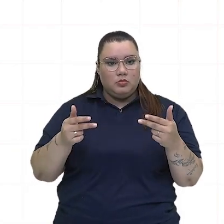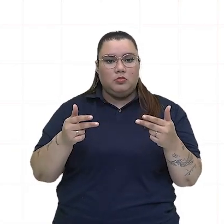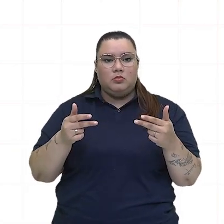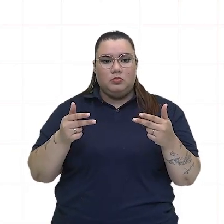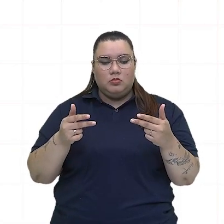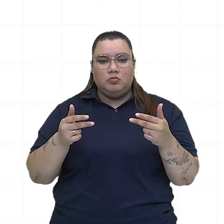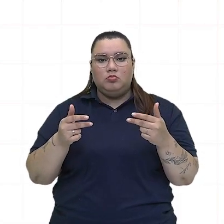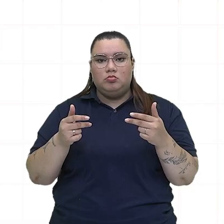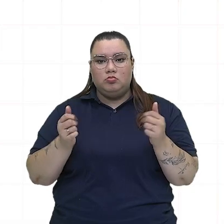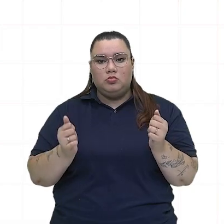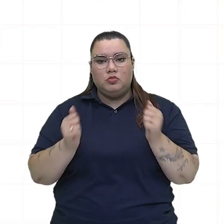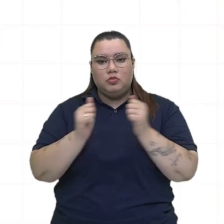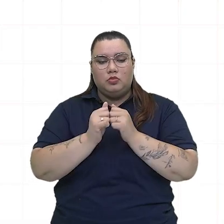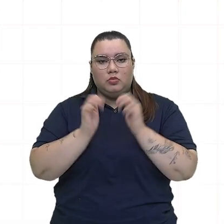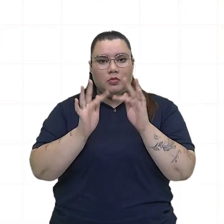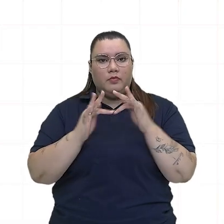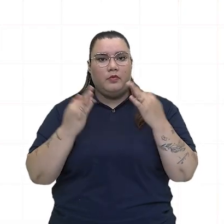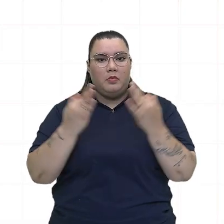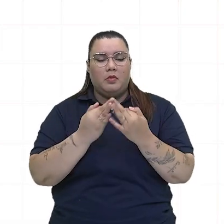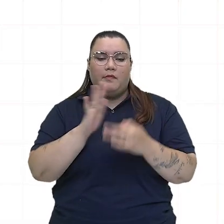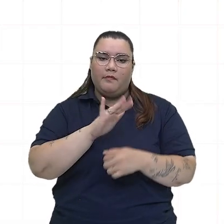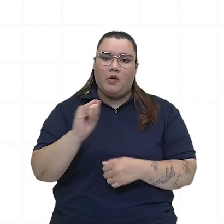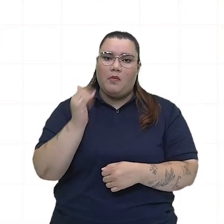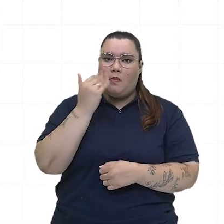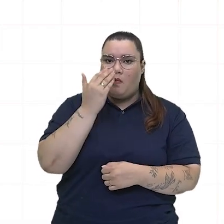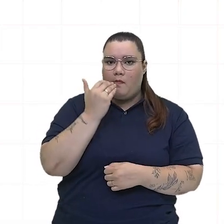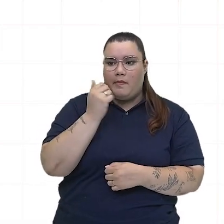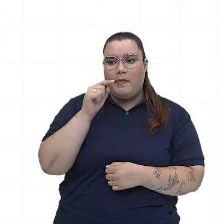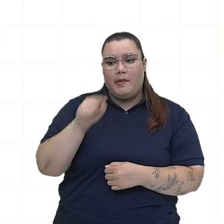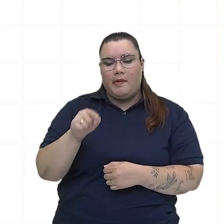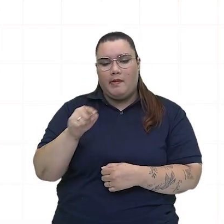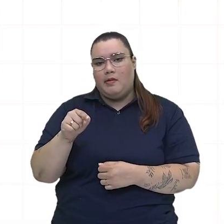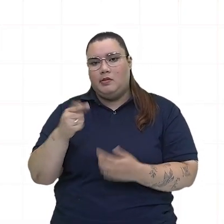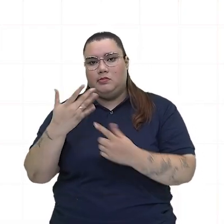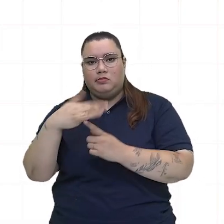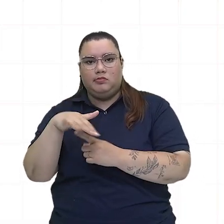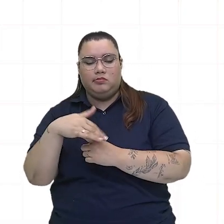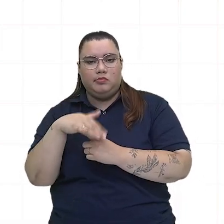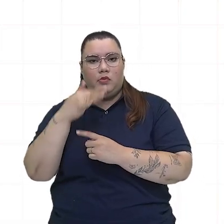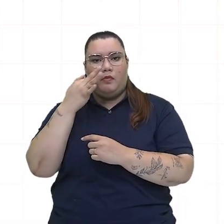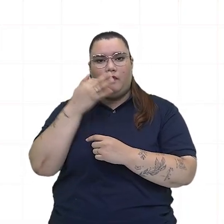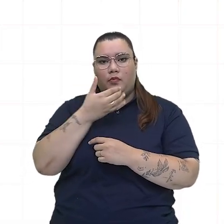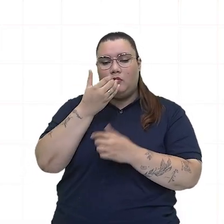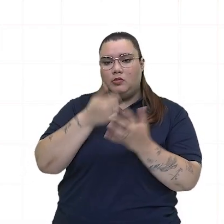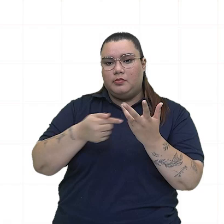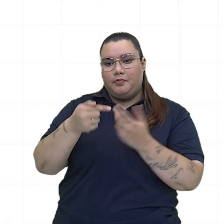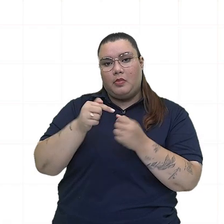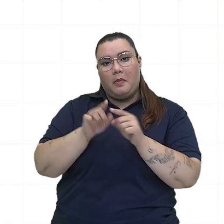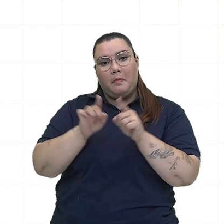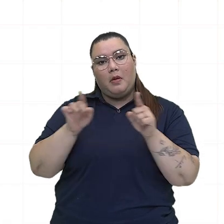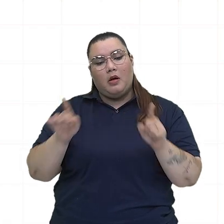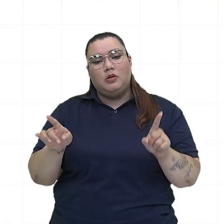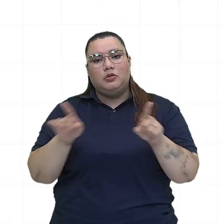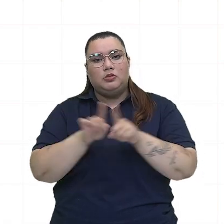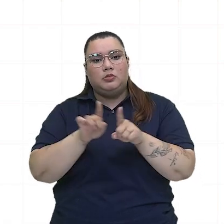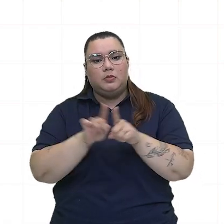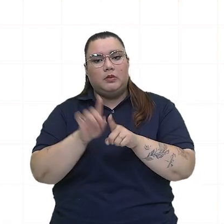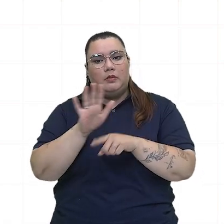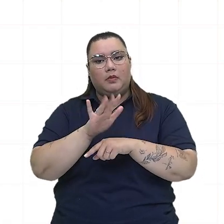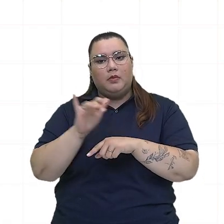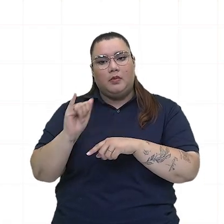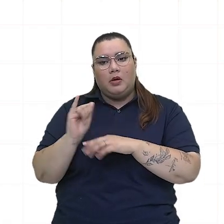ele juntamente com sua família. Porém, grande parte dessa produção, ela também vai ajudar